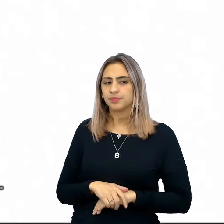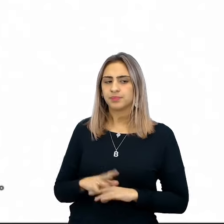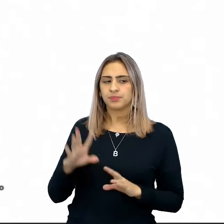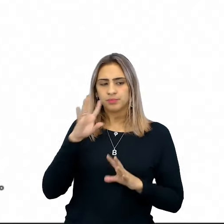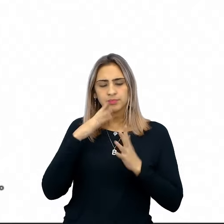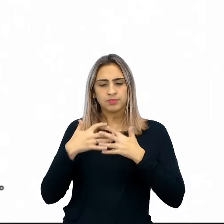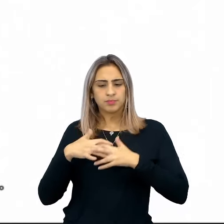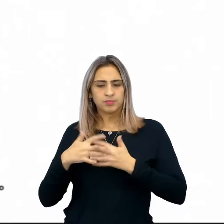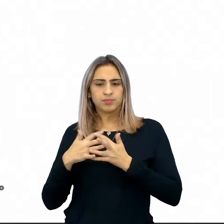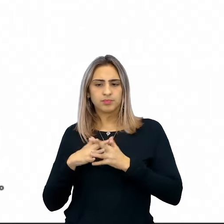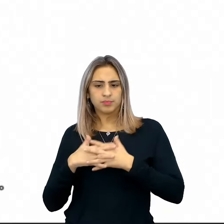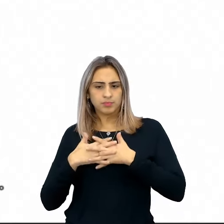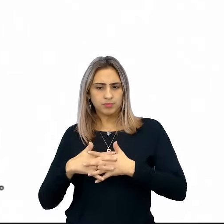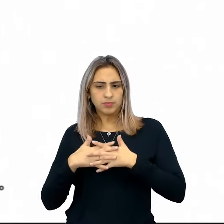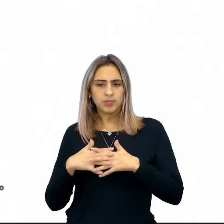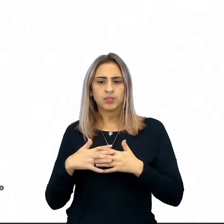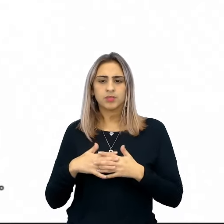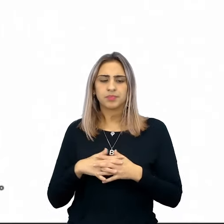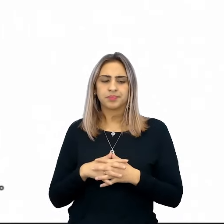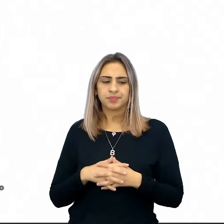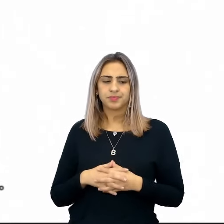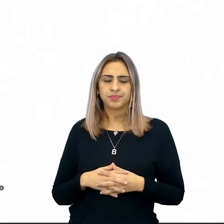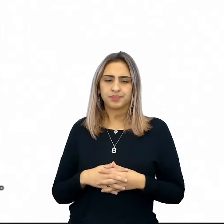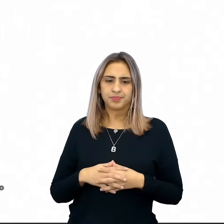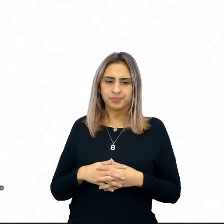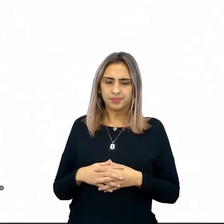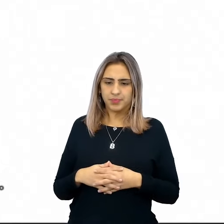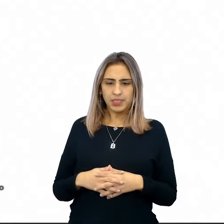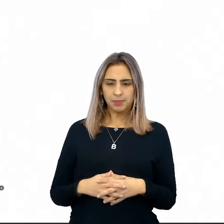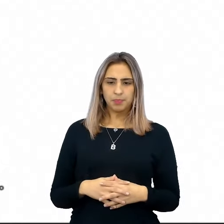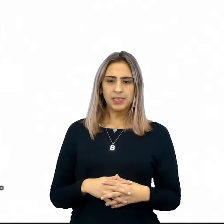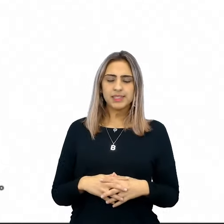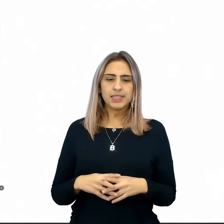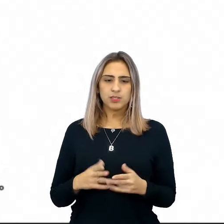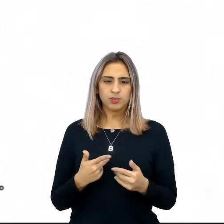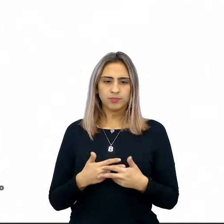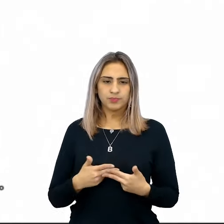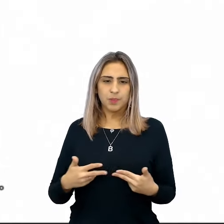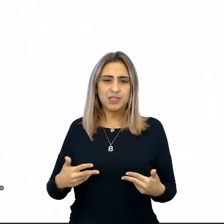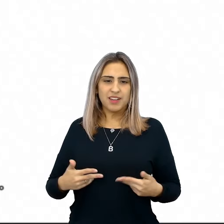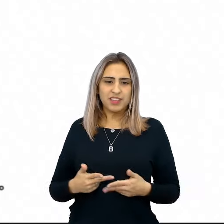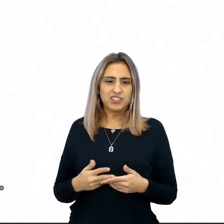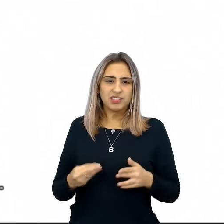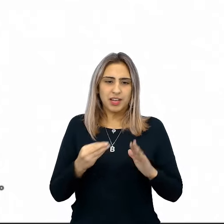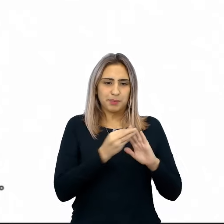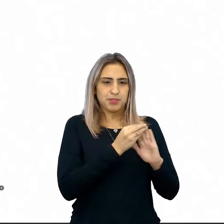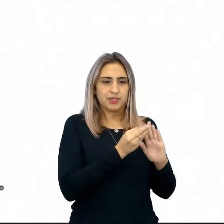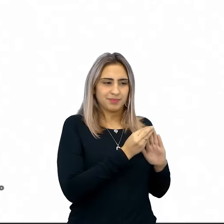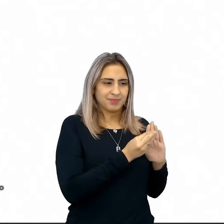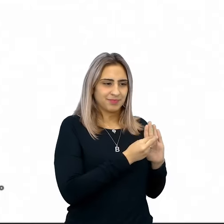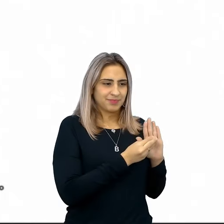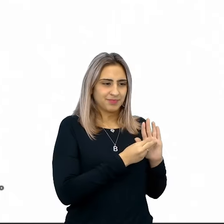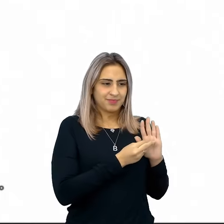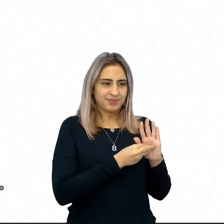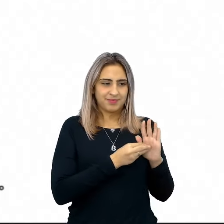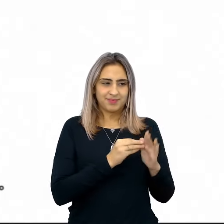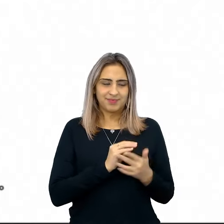um pouco maior, né, do que o item da AP. Então, primeiro porque a ordem de grandeza é bem maior, né, do que